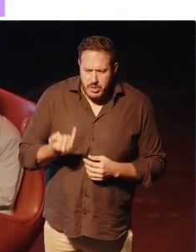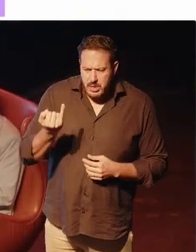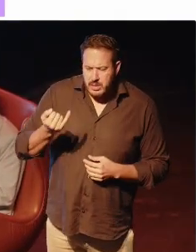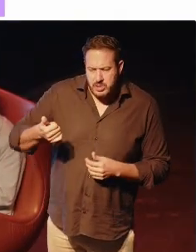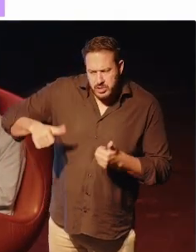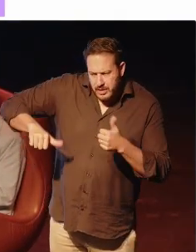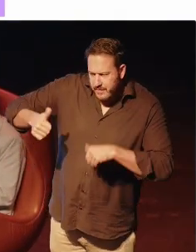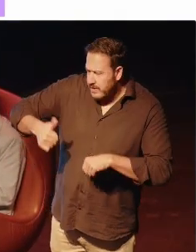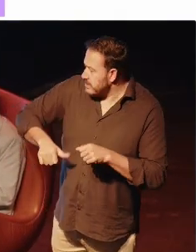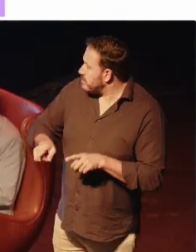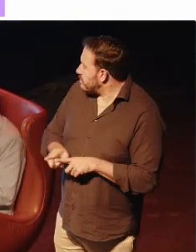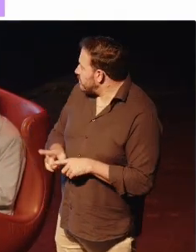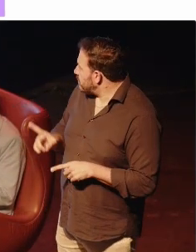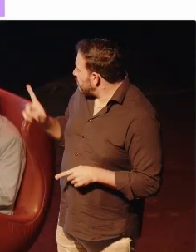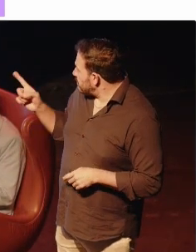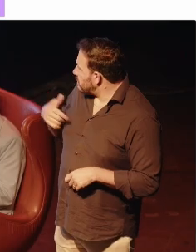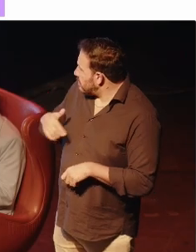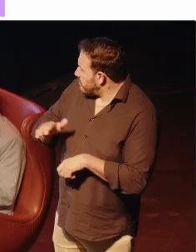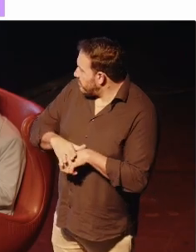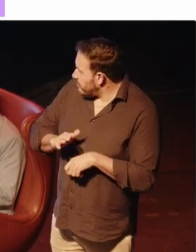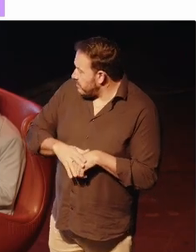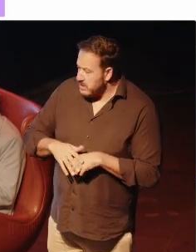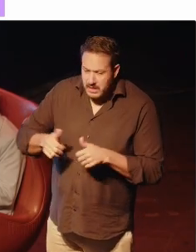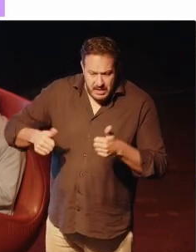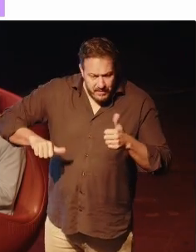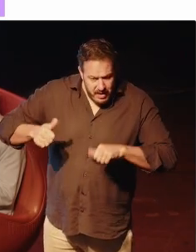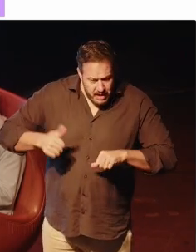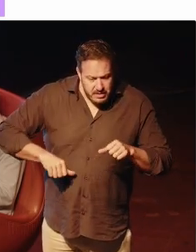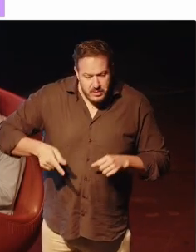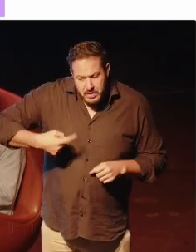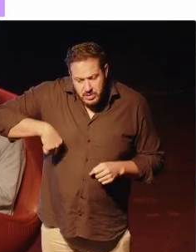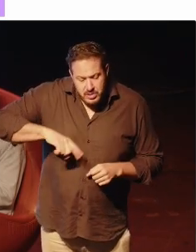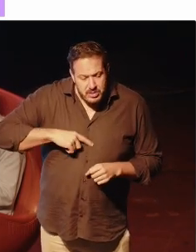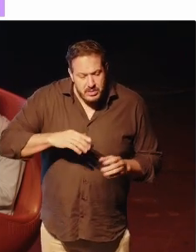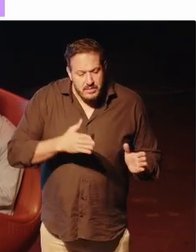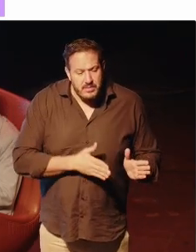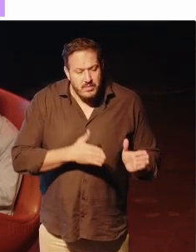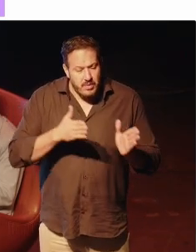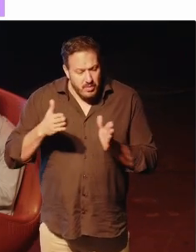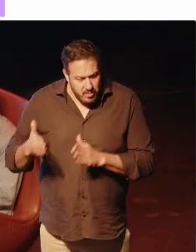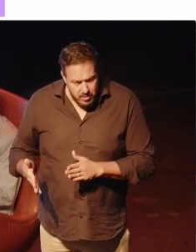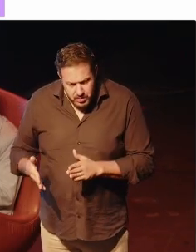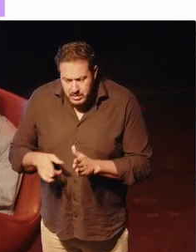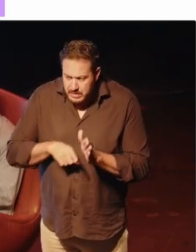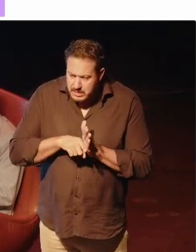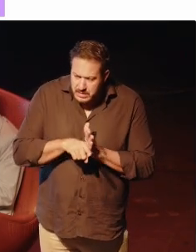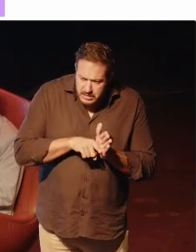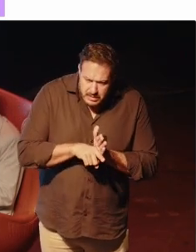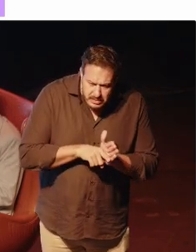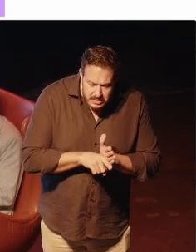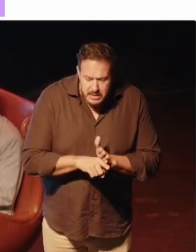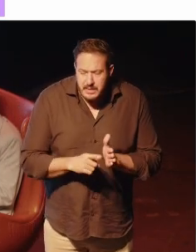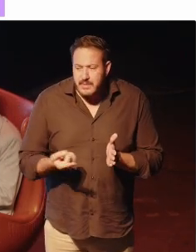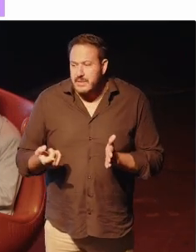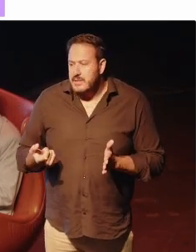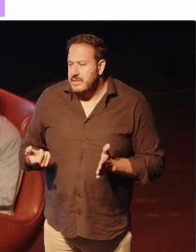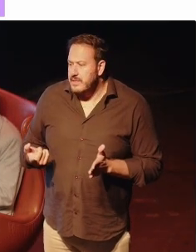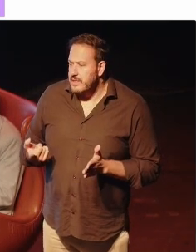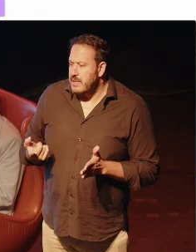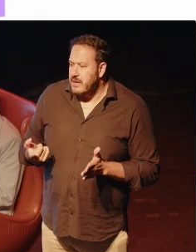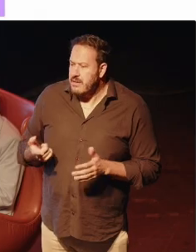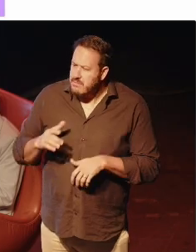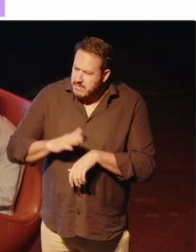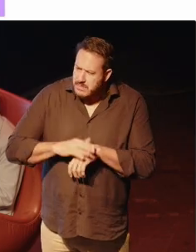consulta. Feita essa avaliação inicial, a gente vai para os exames